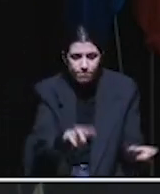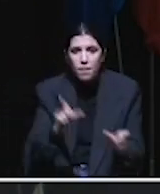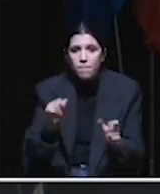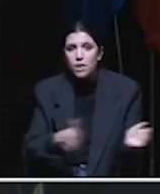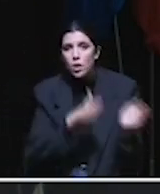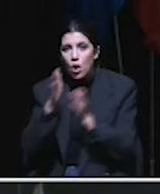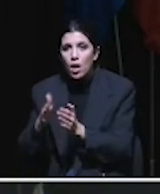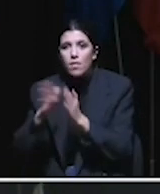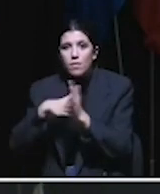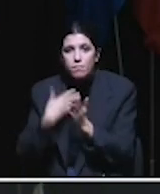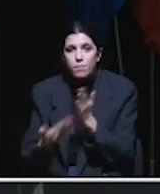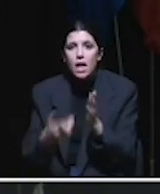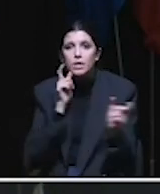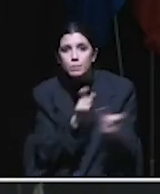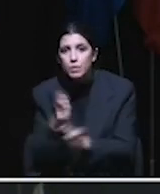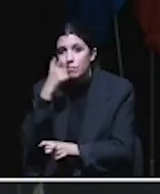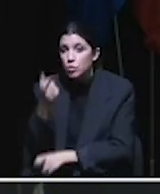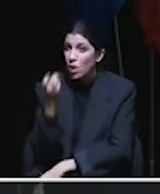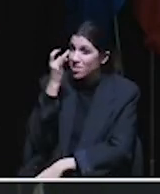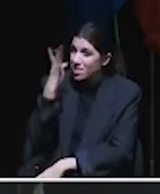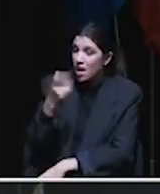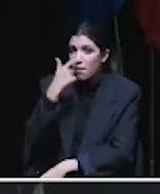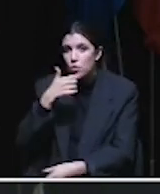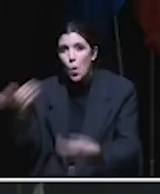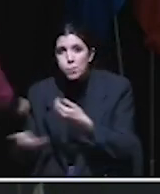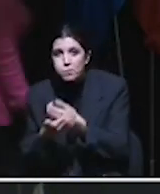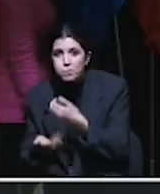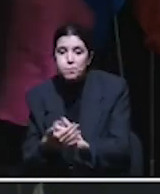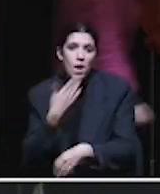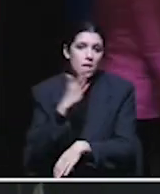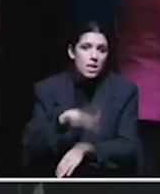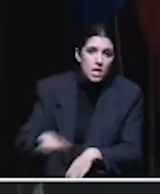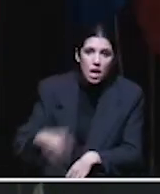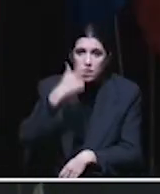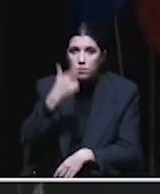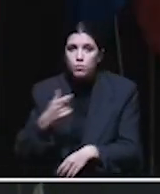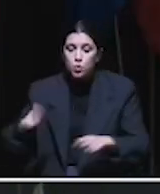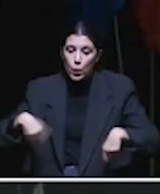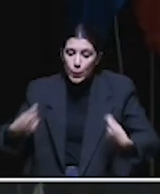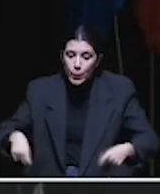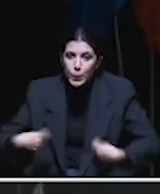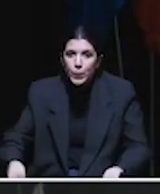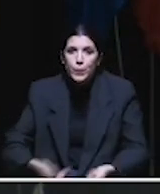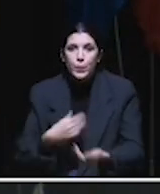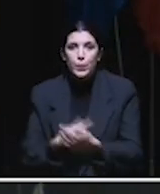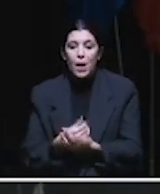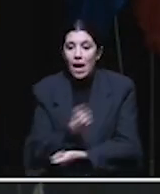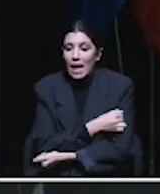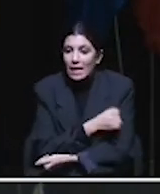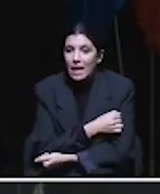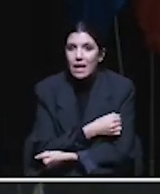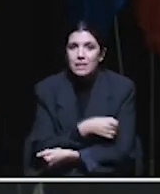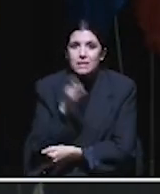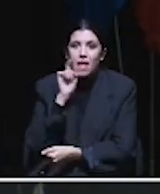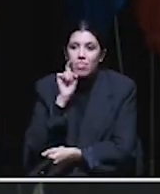de contingência para as pessoas mais vulneráveis, pessoas idosas, crianças, pessoas com dificuldade de locomoção, para quem a casa não é um refúgio